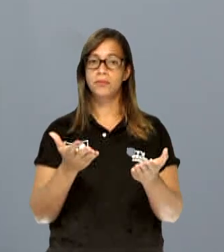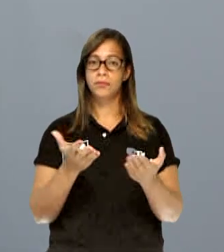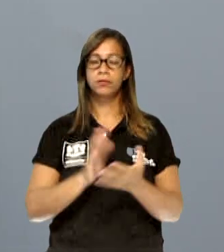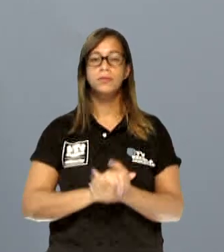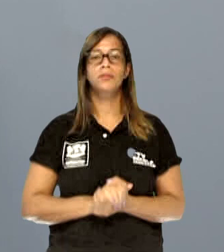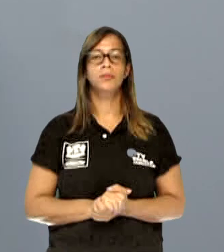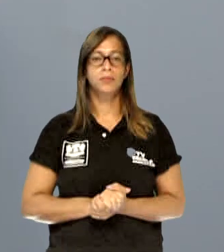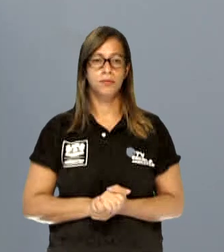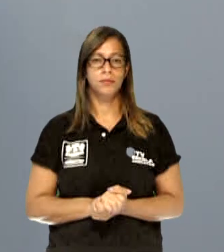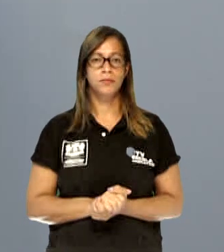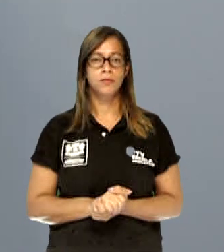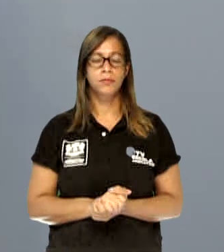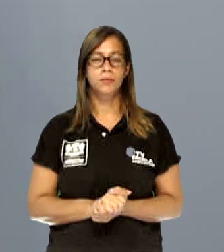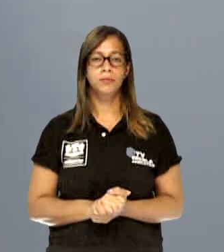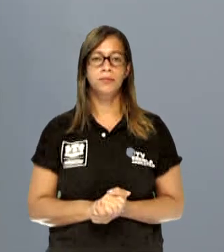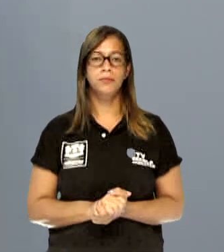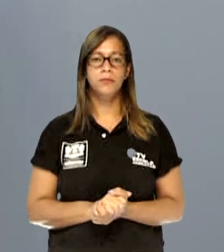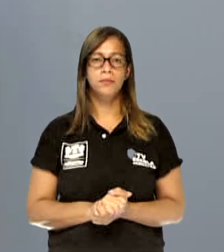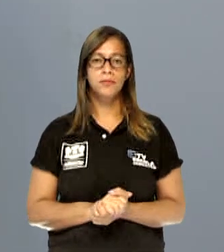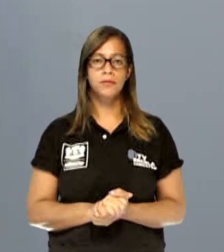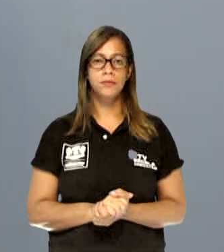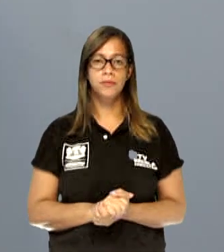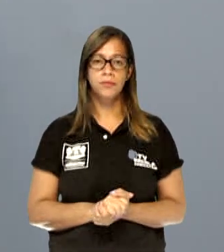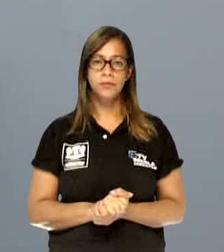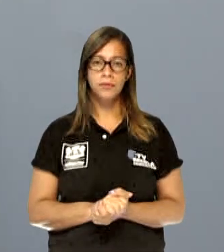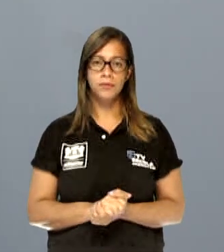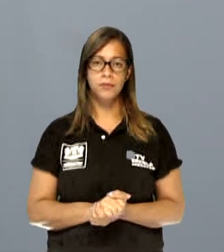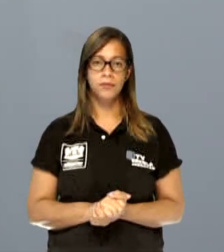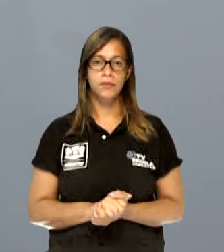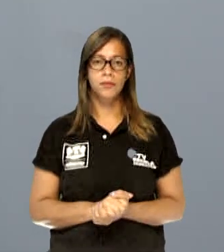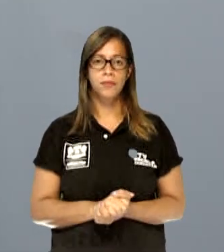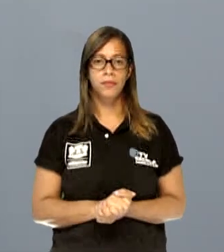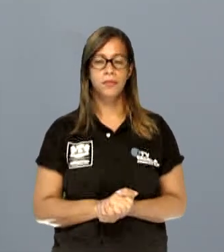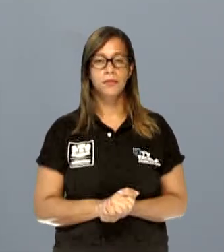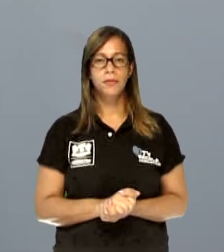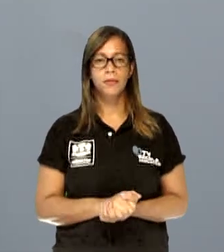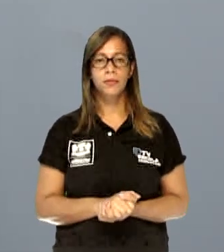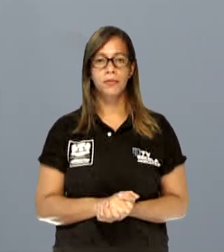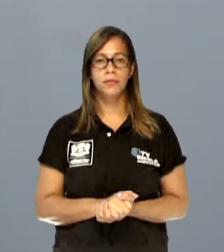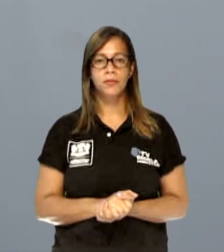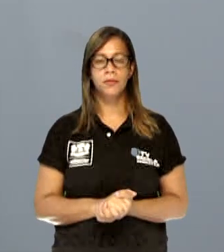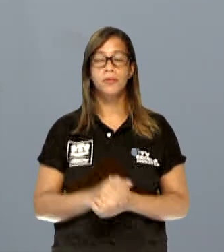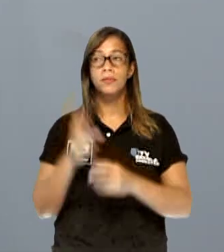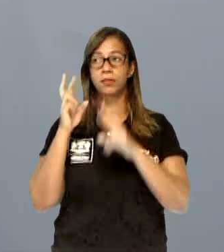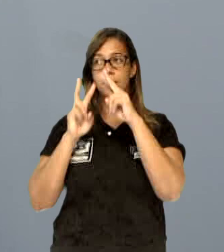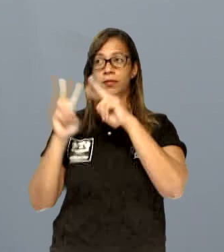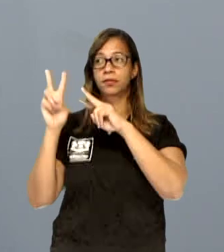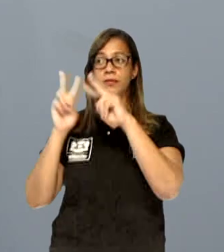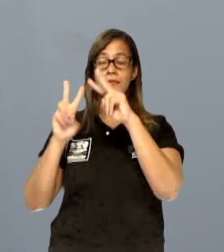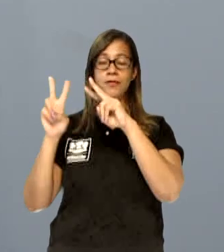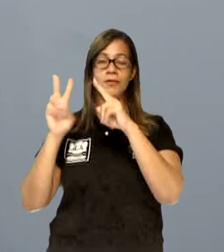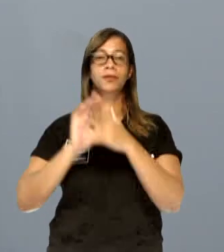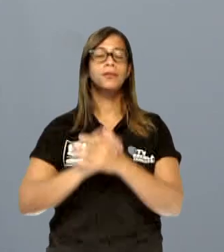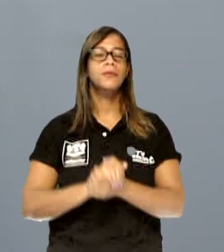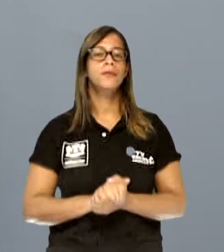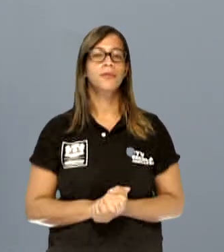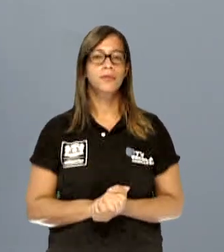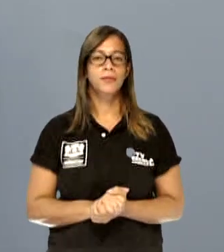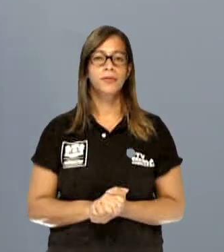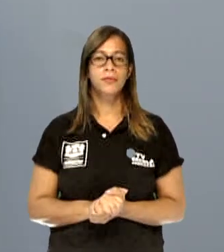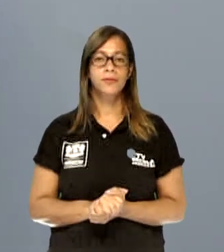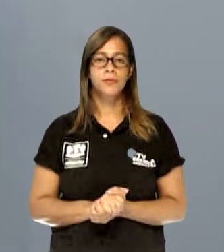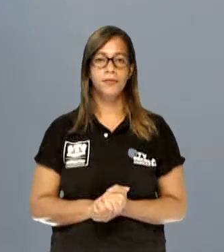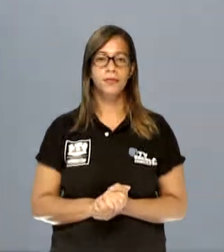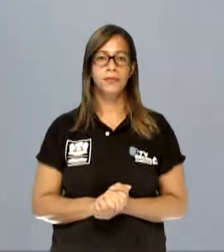acordo com o IPHAN, tá? Então, vamos lá, preste atenção. Aqui, nesse